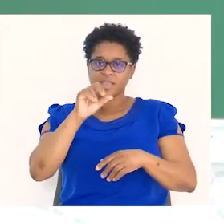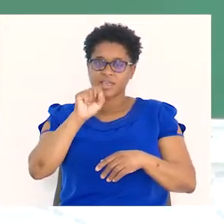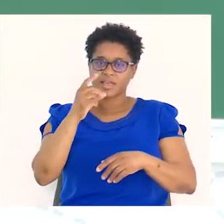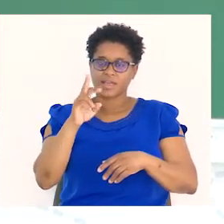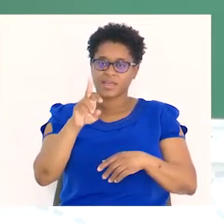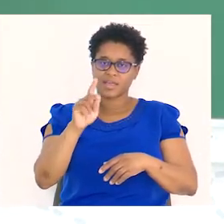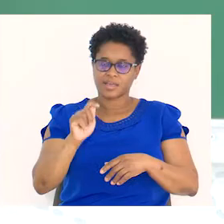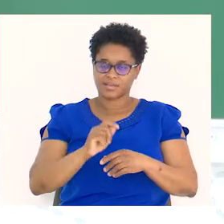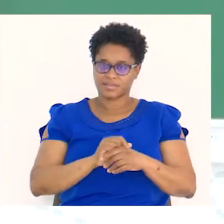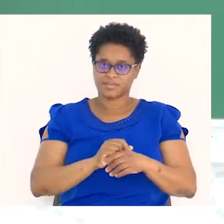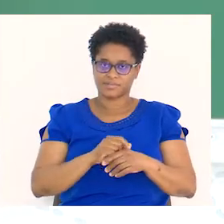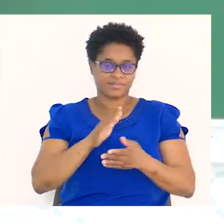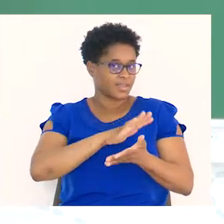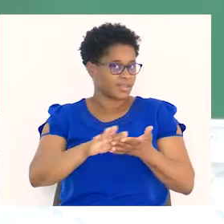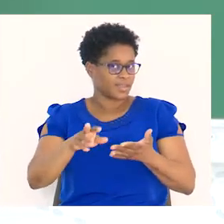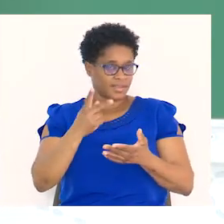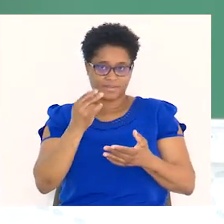exemplo, tu tens vinagre.